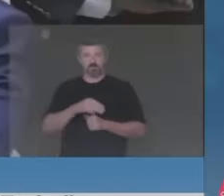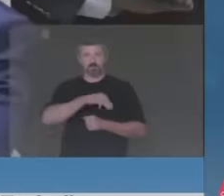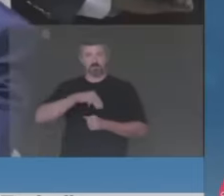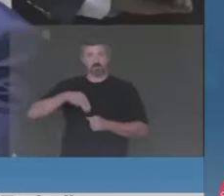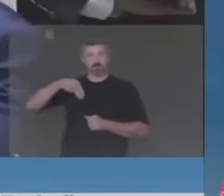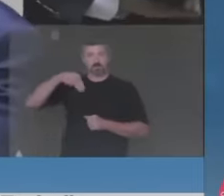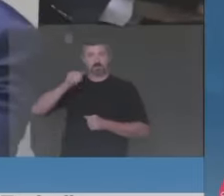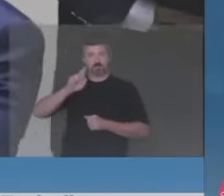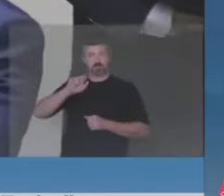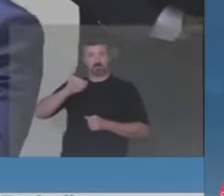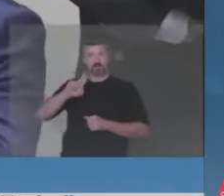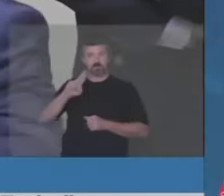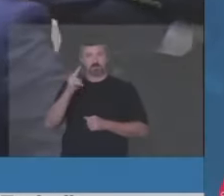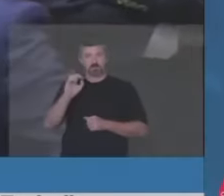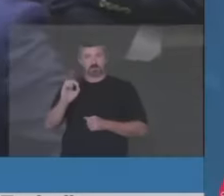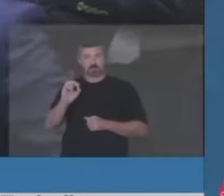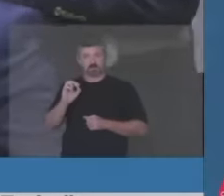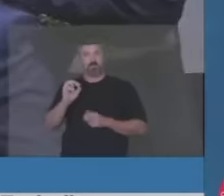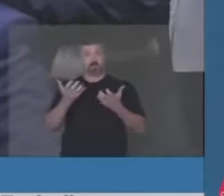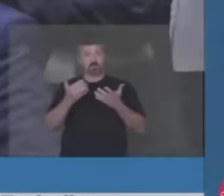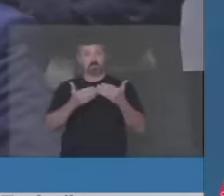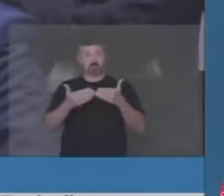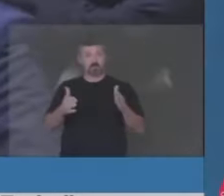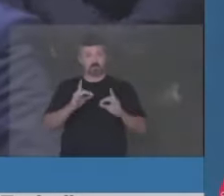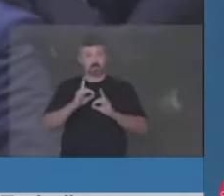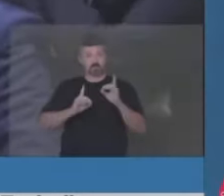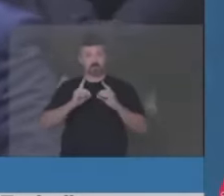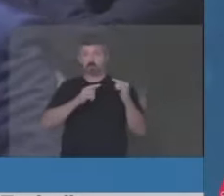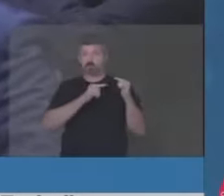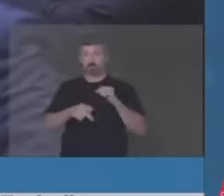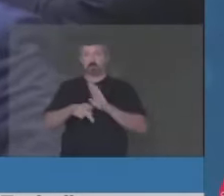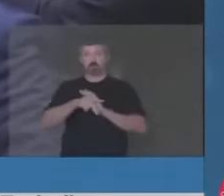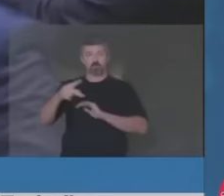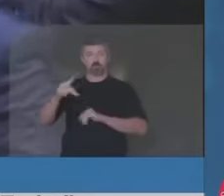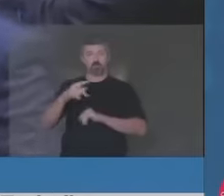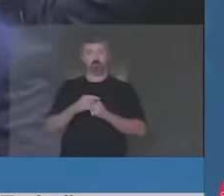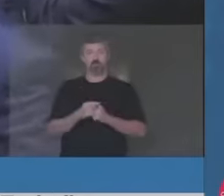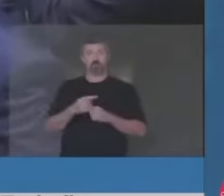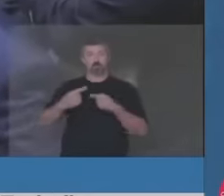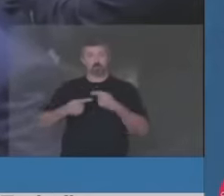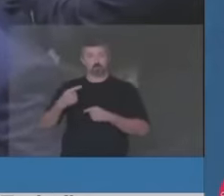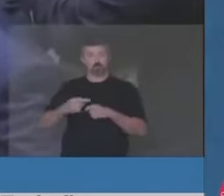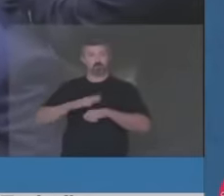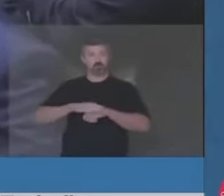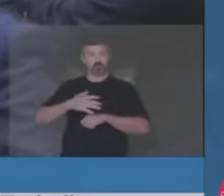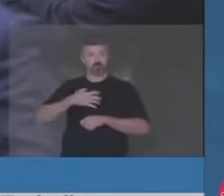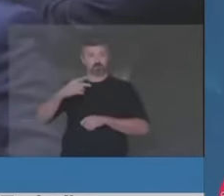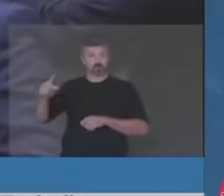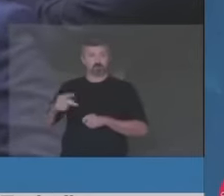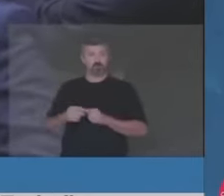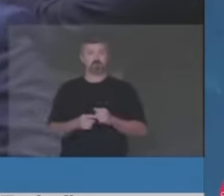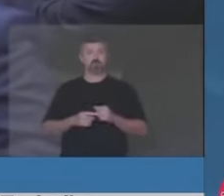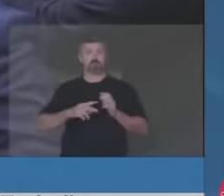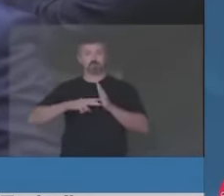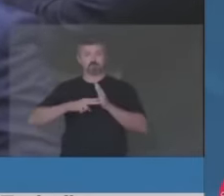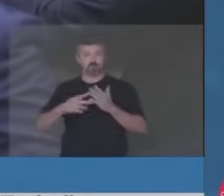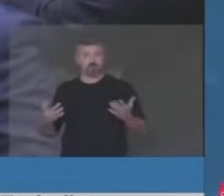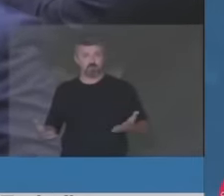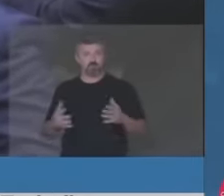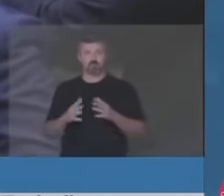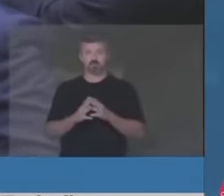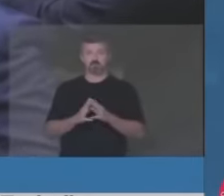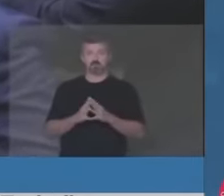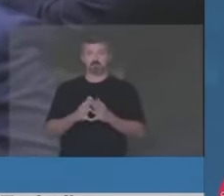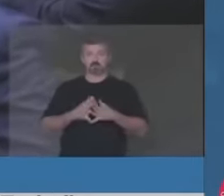Marinho, que está aberto ao diálogo, aliás, é da sua tradição, da sua história política, como sindicalista, já